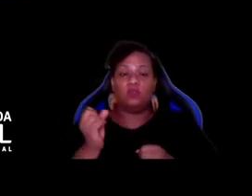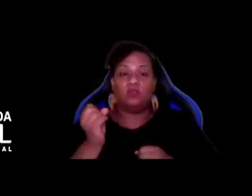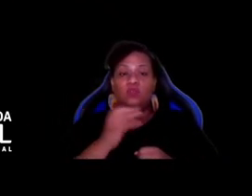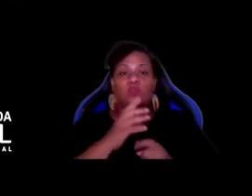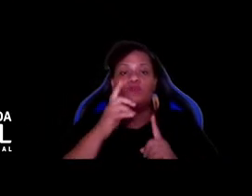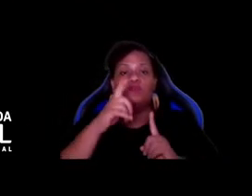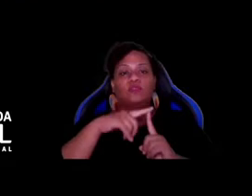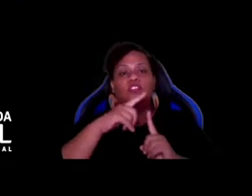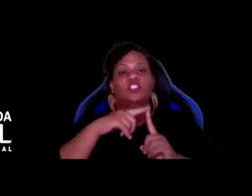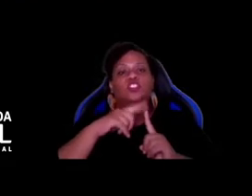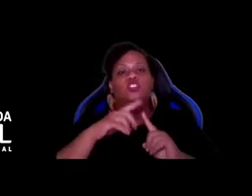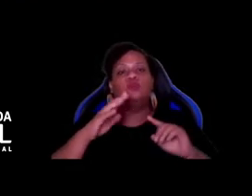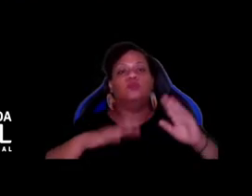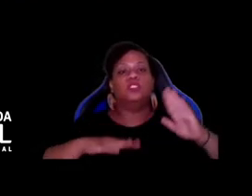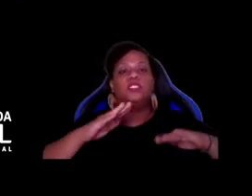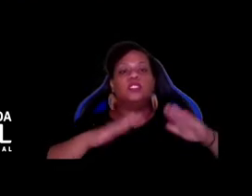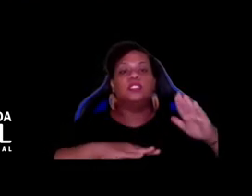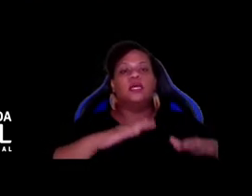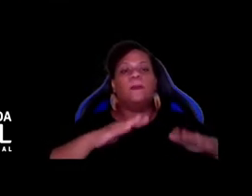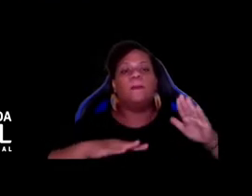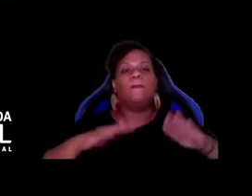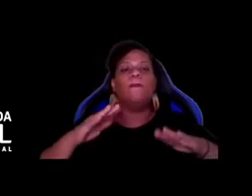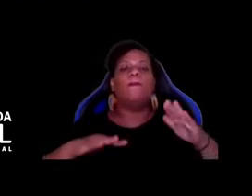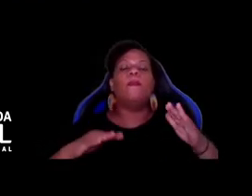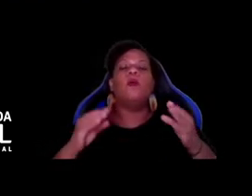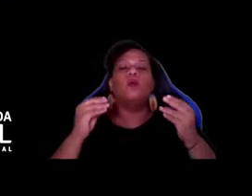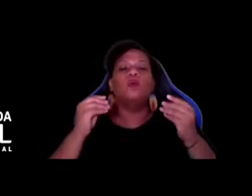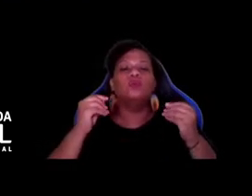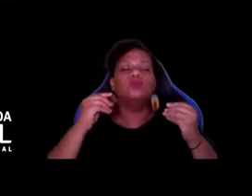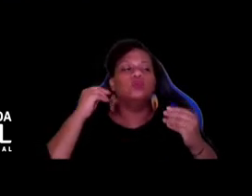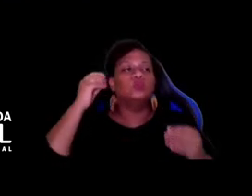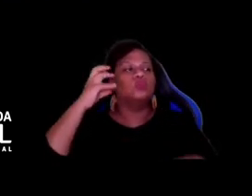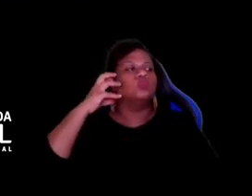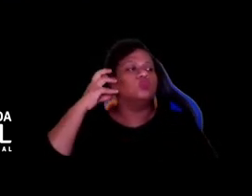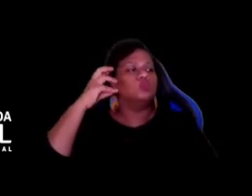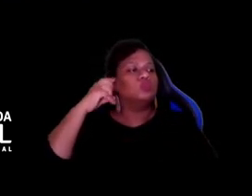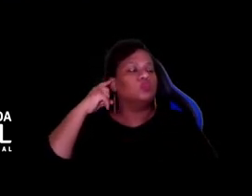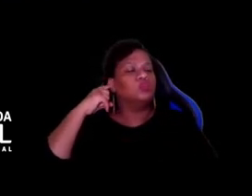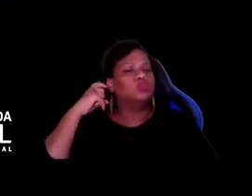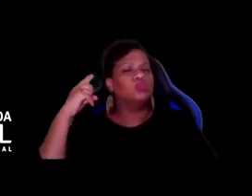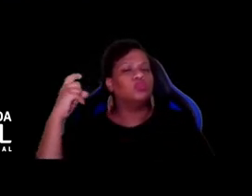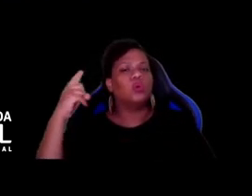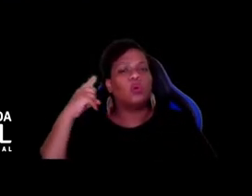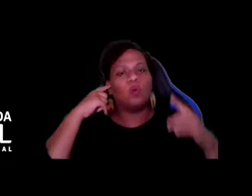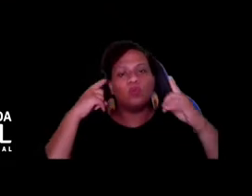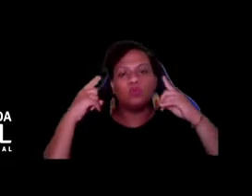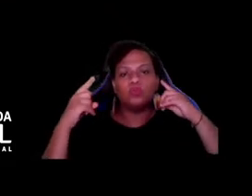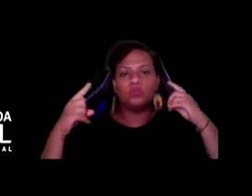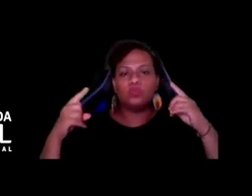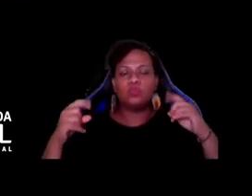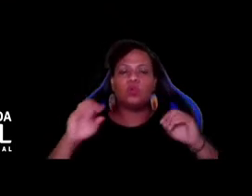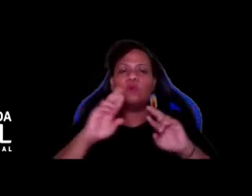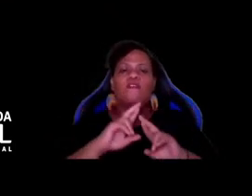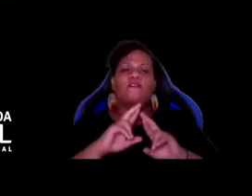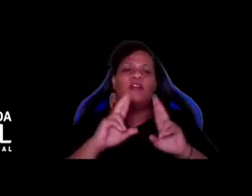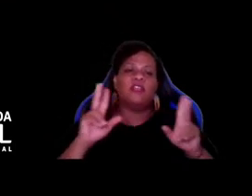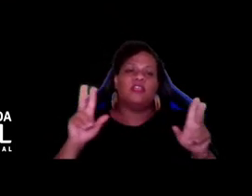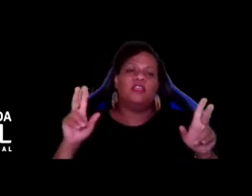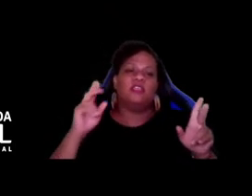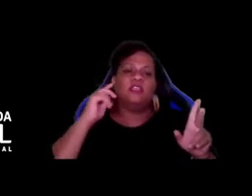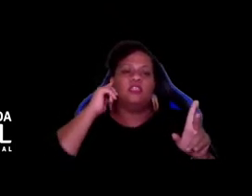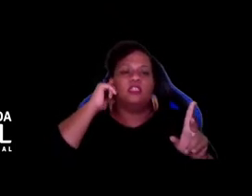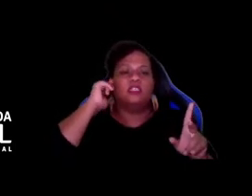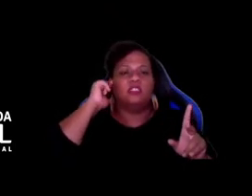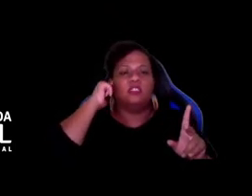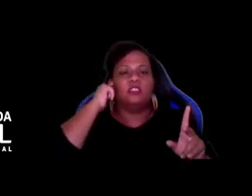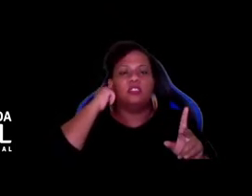com um outro tipo de sonoridade, né, por esse, eu não acredito que seja